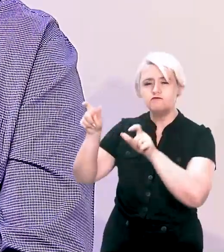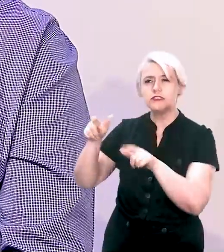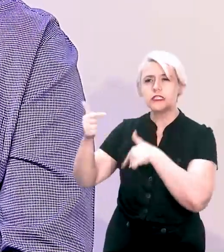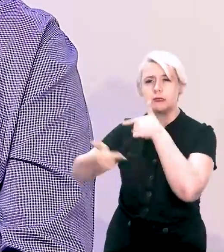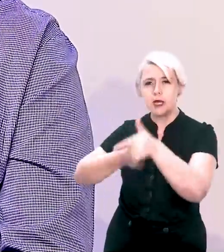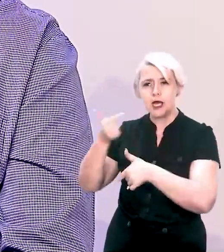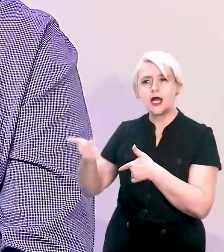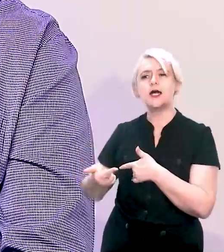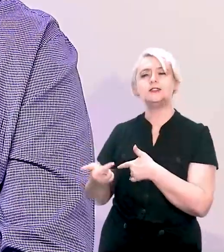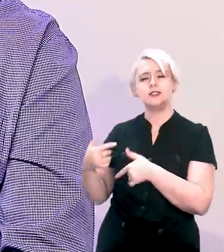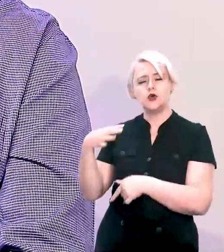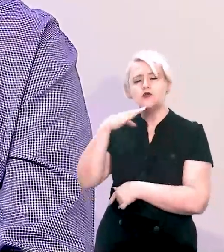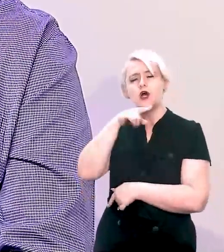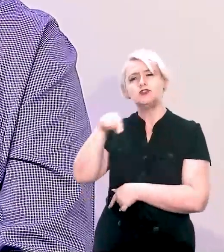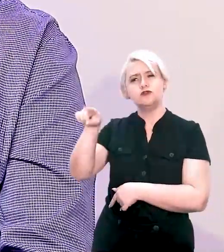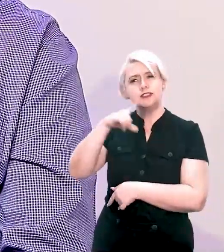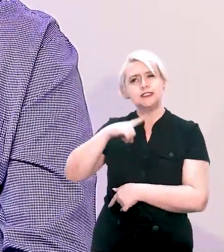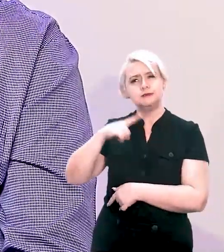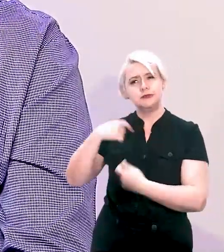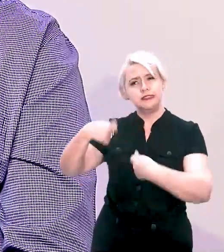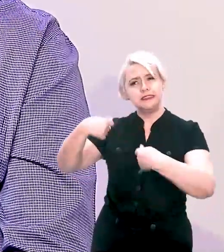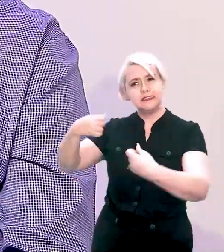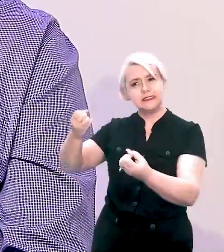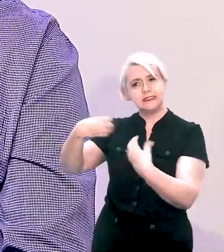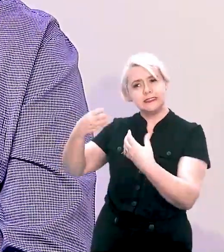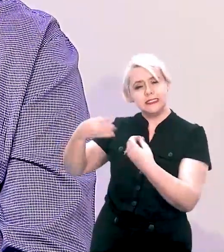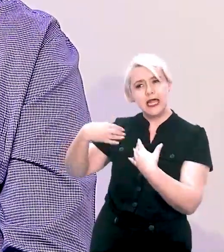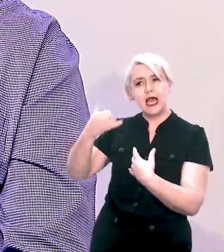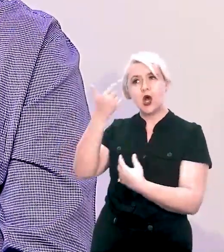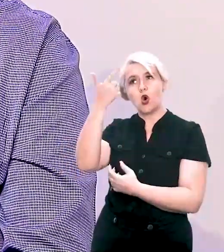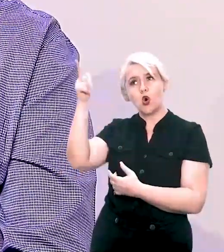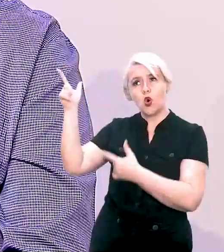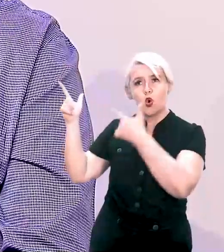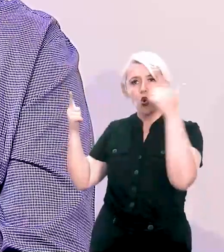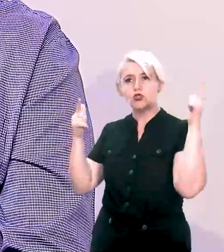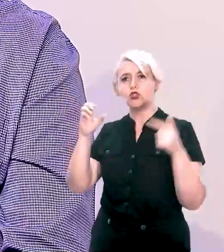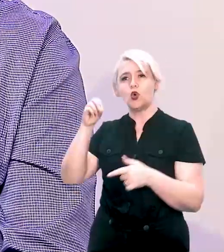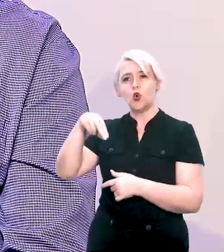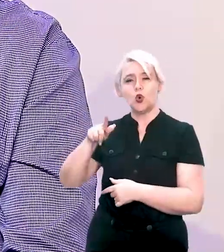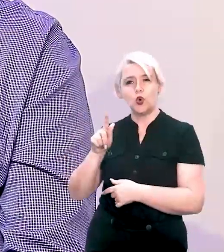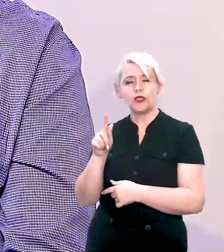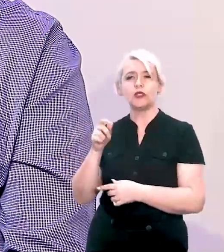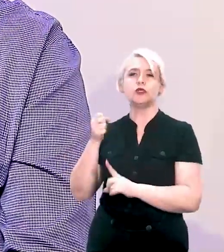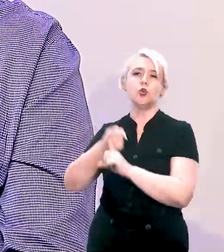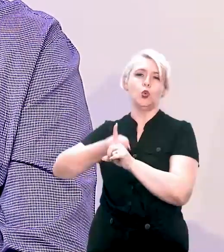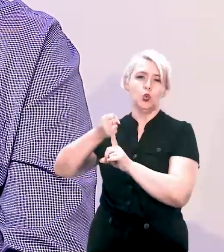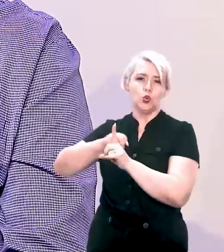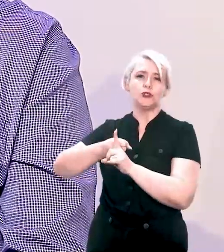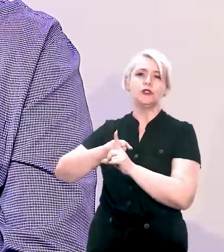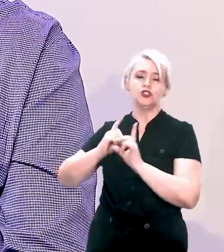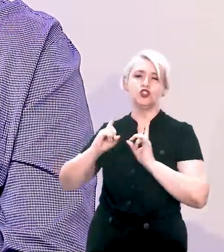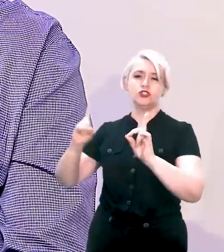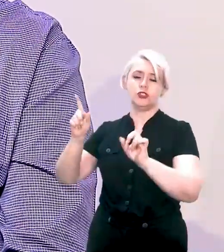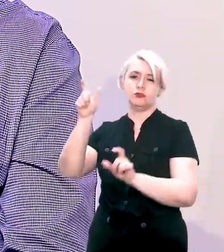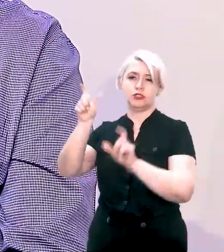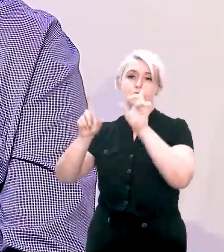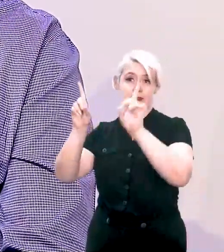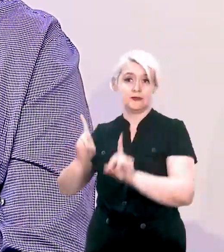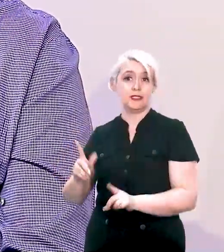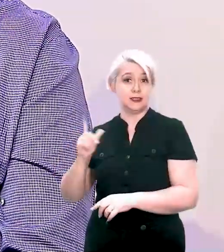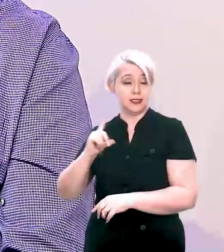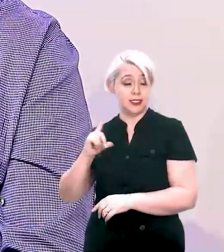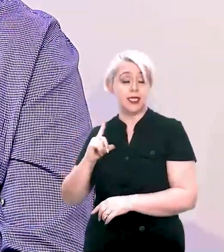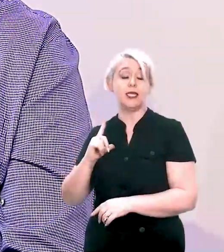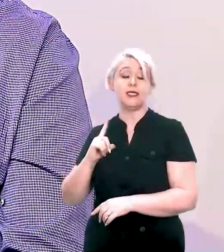trabalham. Acho que vocês têm muito a ensinar a outras ONGs no Brasil que lutam pelos direitos das pessoas com deficiência.